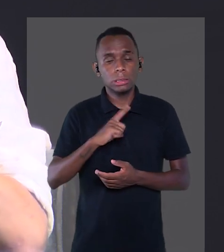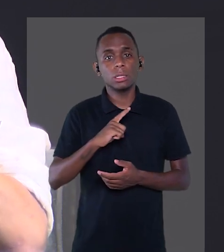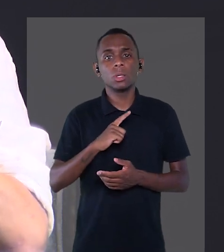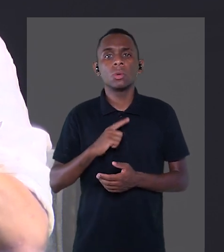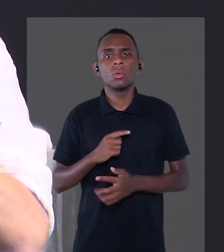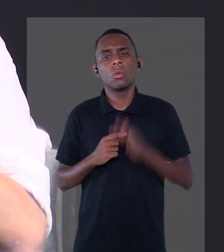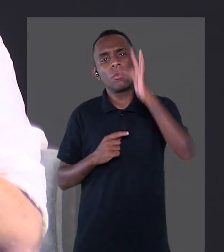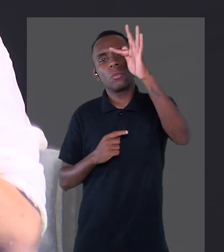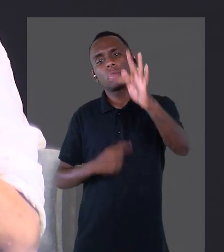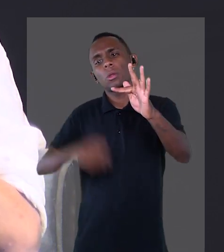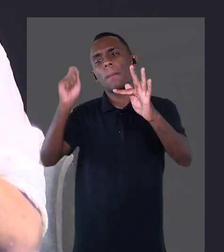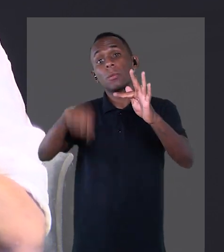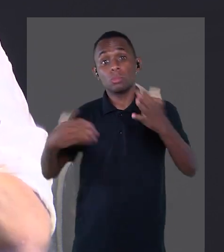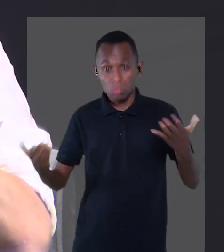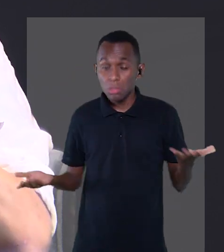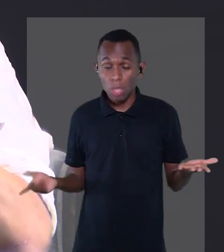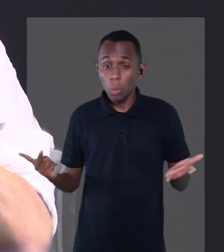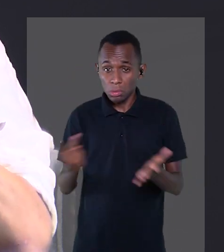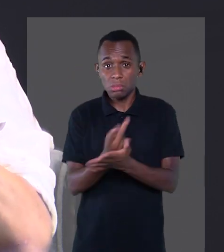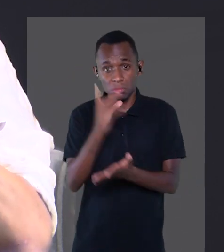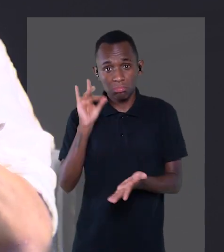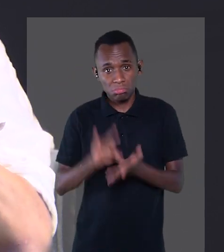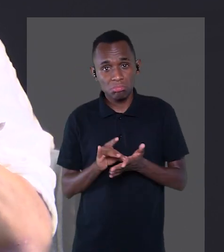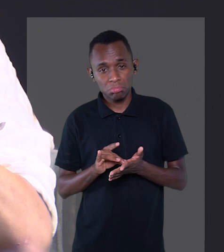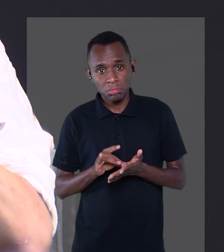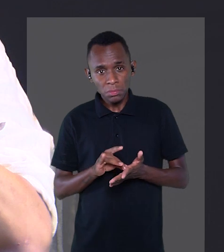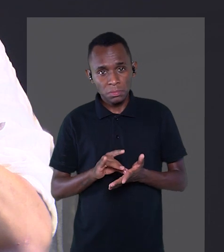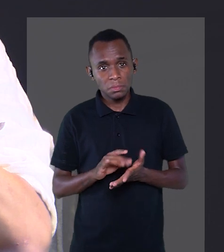luz no fim do túnel, né, como de fato houve, né.